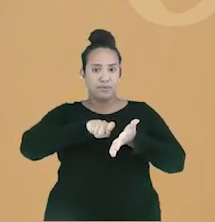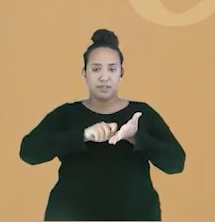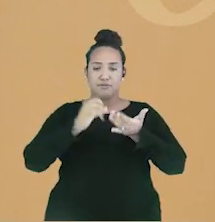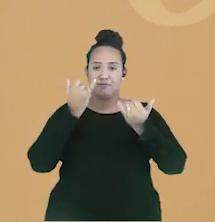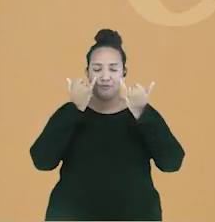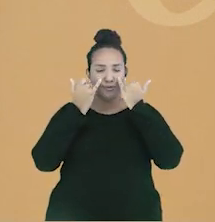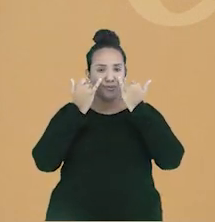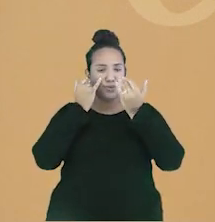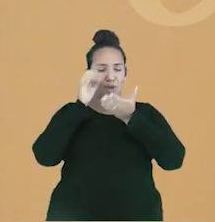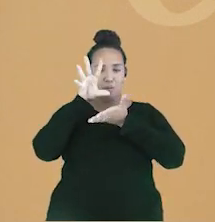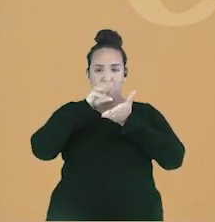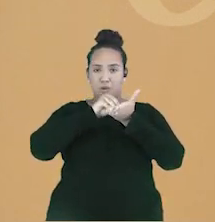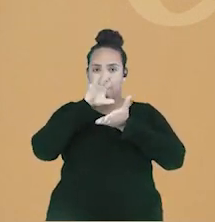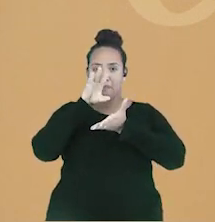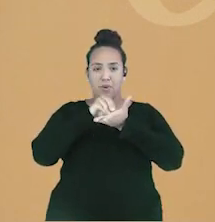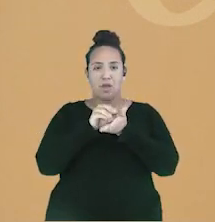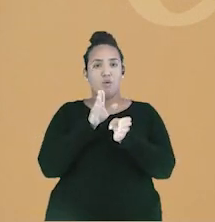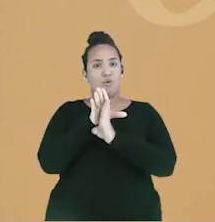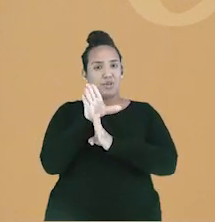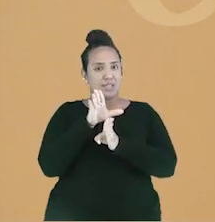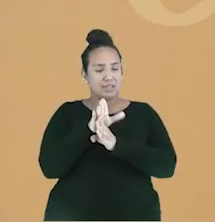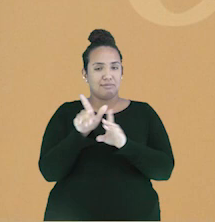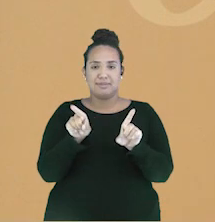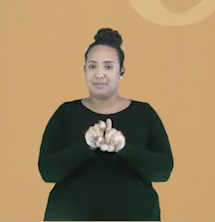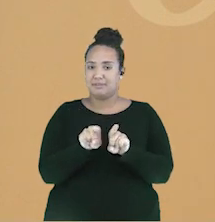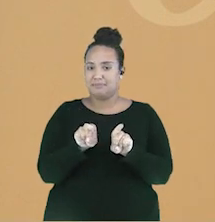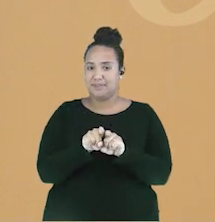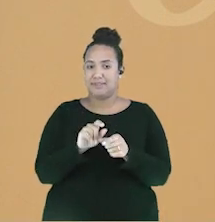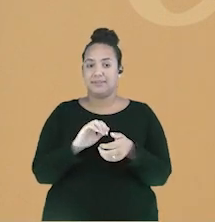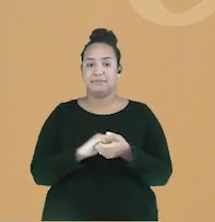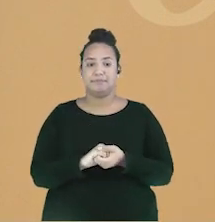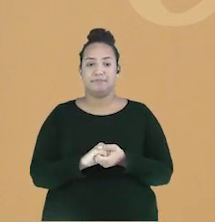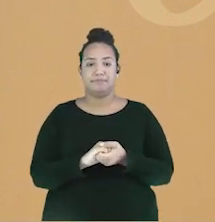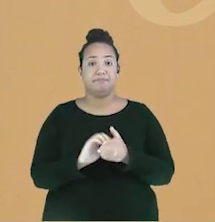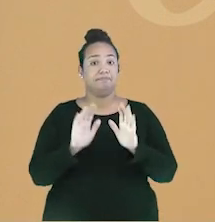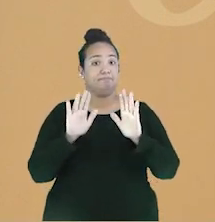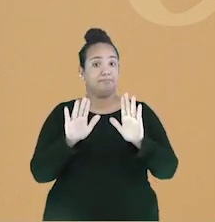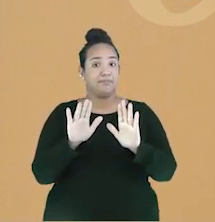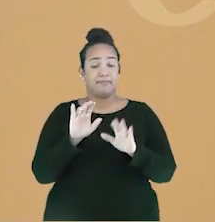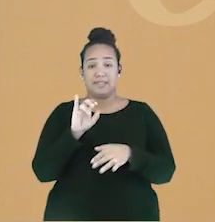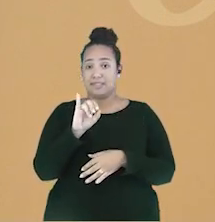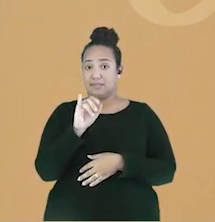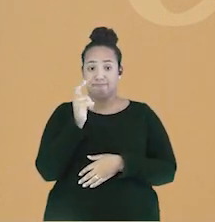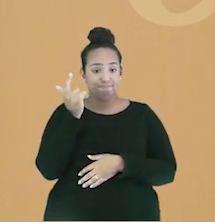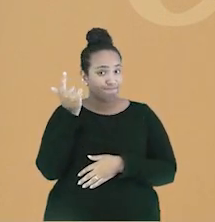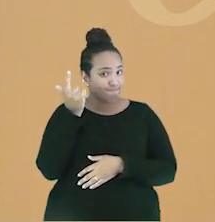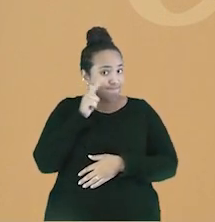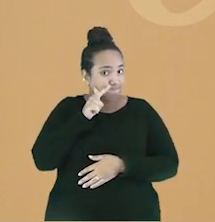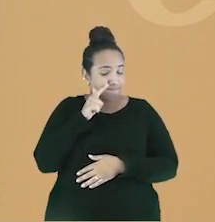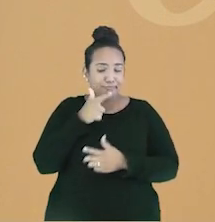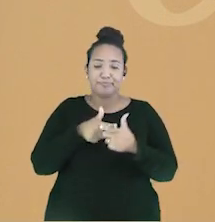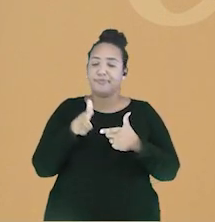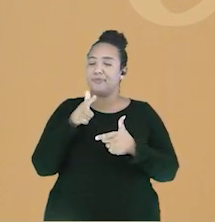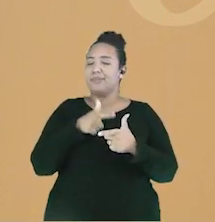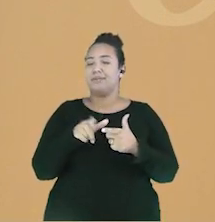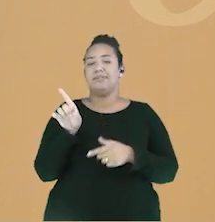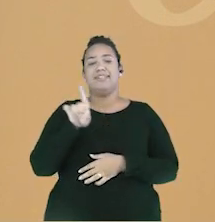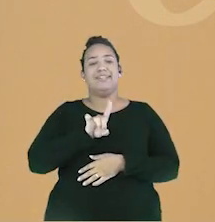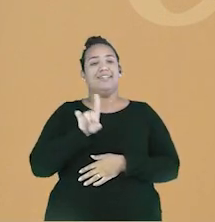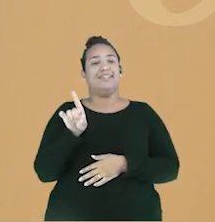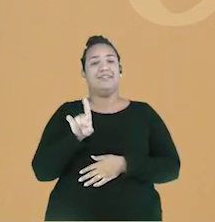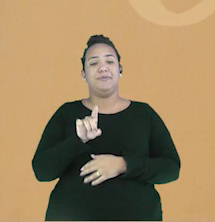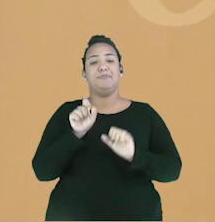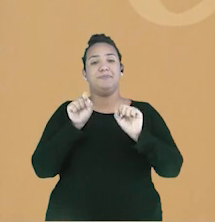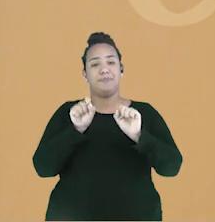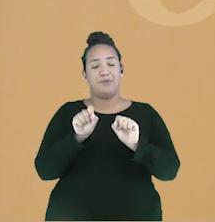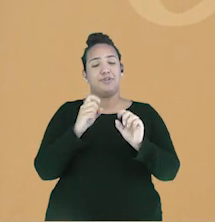seguir as dicas que nós demos. Mas, se não conseguiu, não se preocupe. É só acessar as